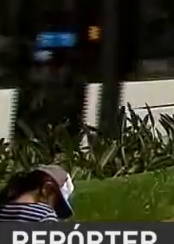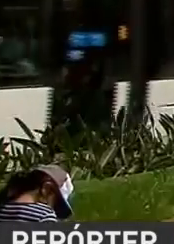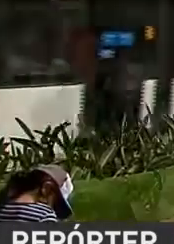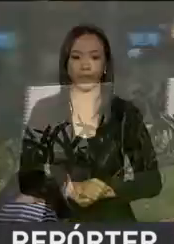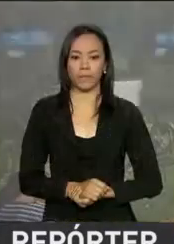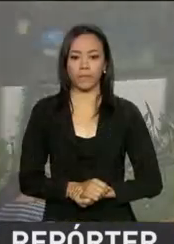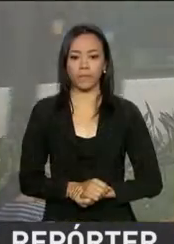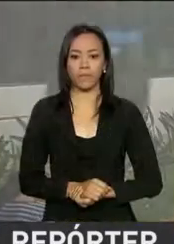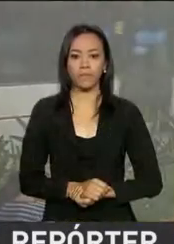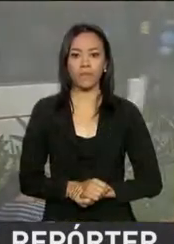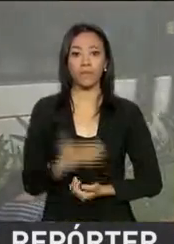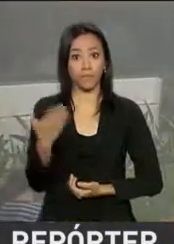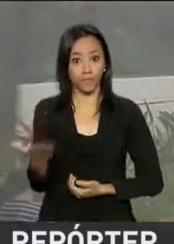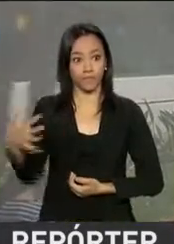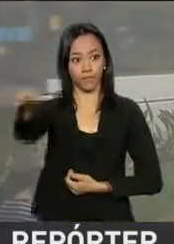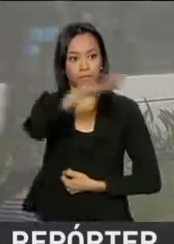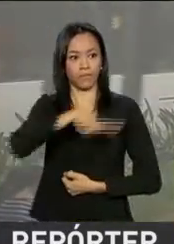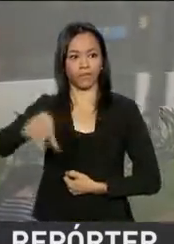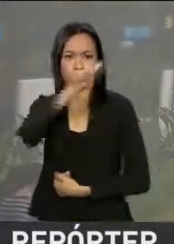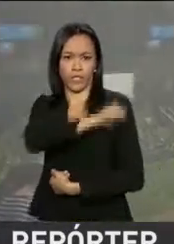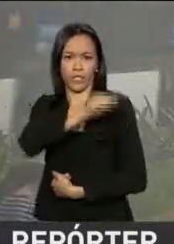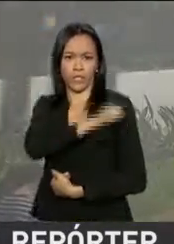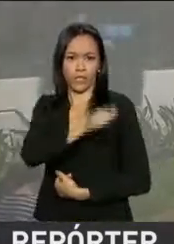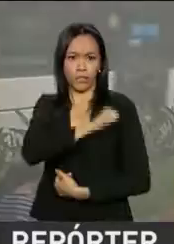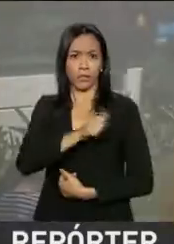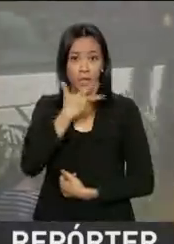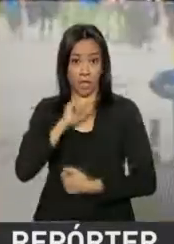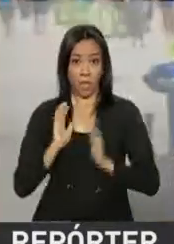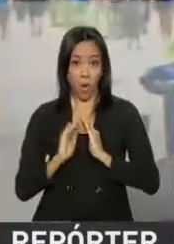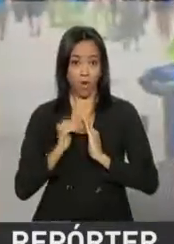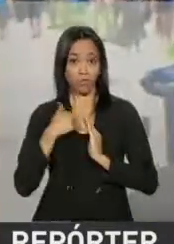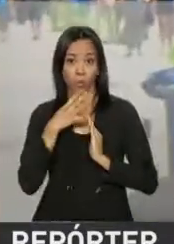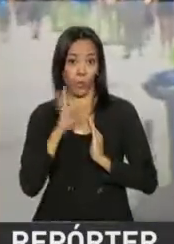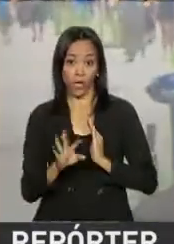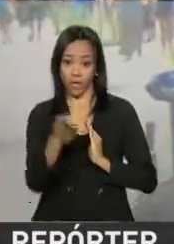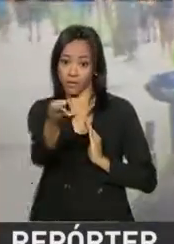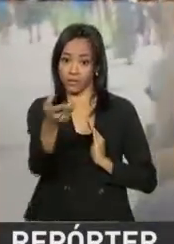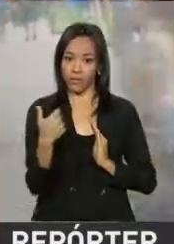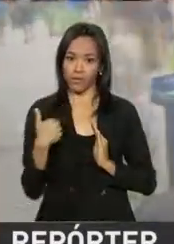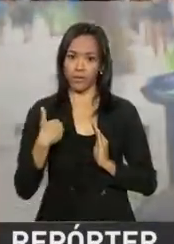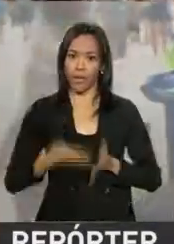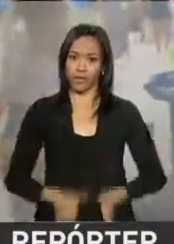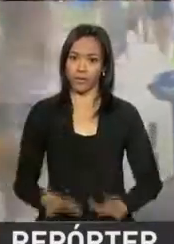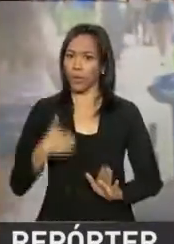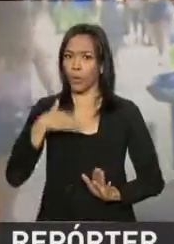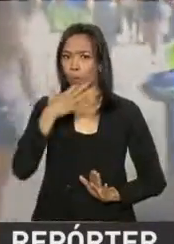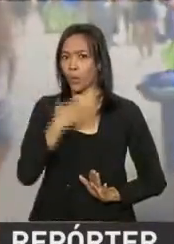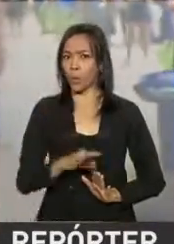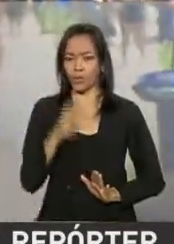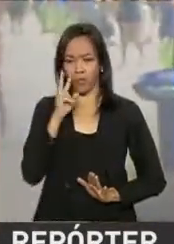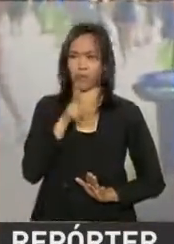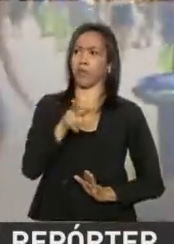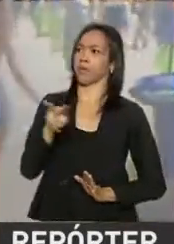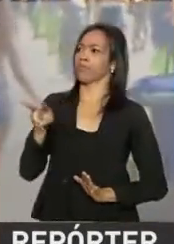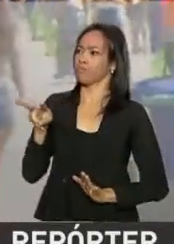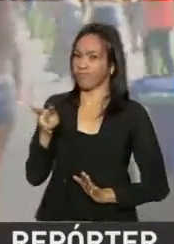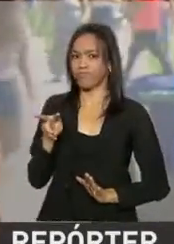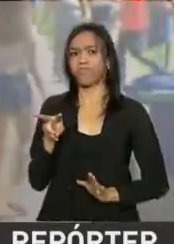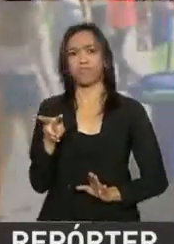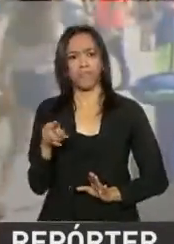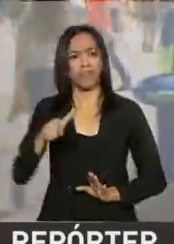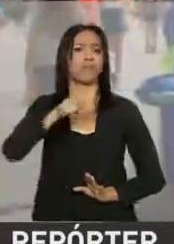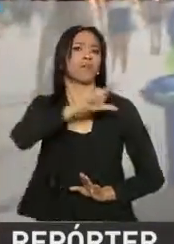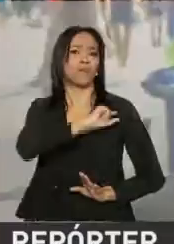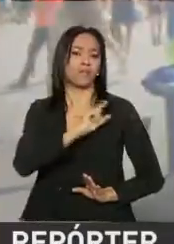um rio desconhecido até dos cariocas não conheço aqui tô vendo agora mas sei que era bem